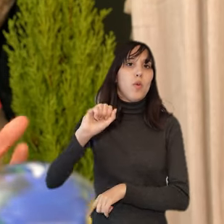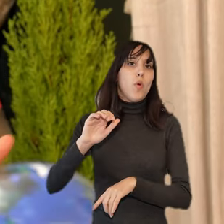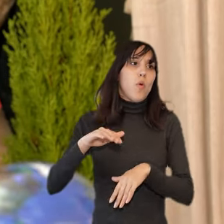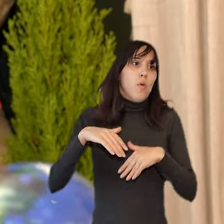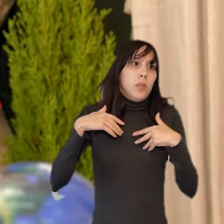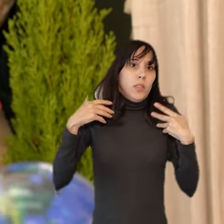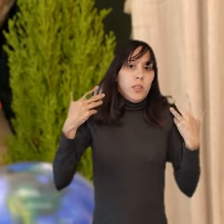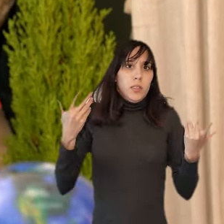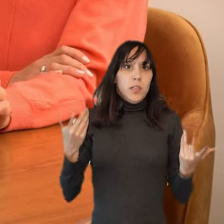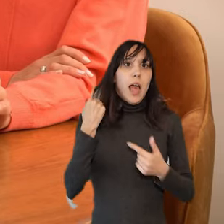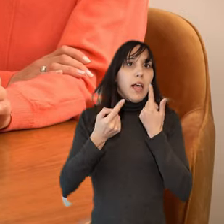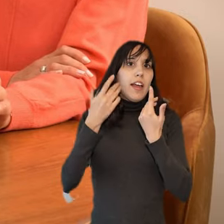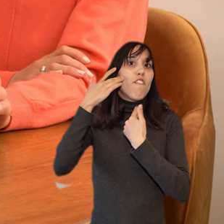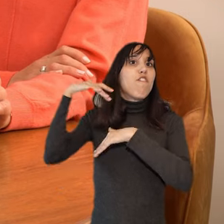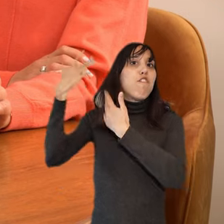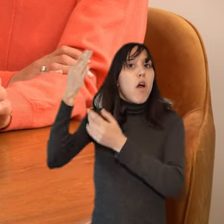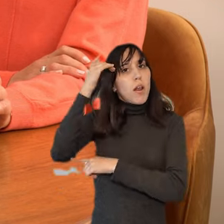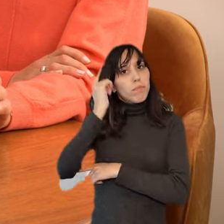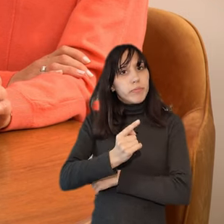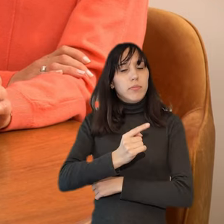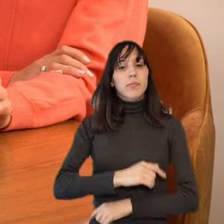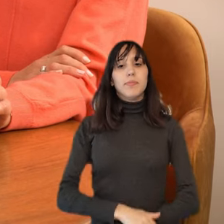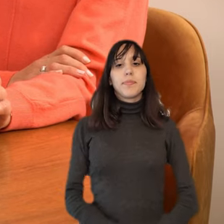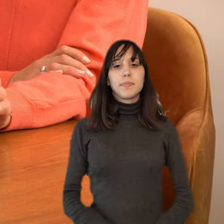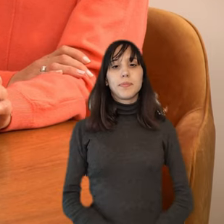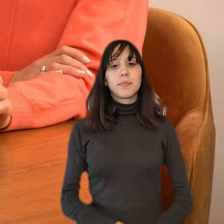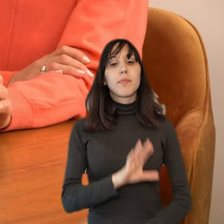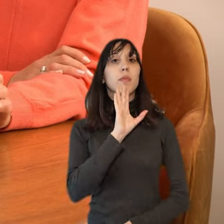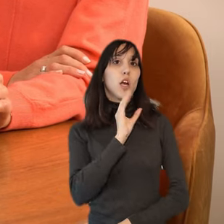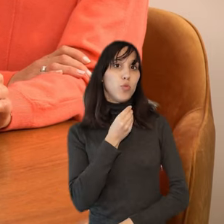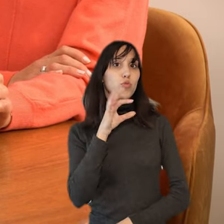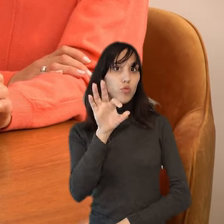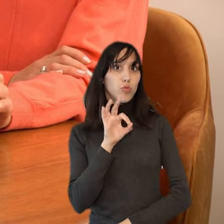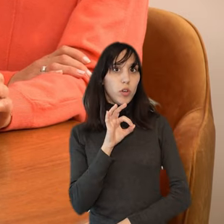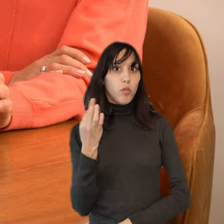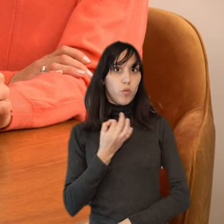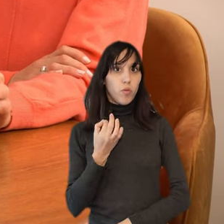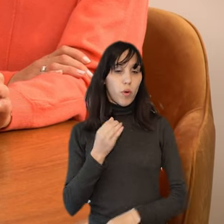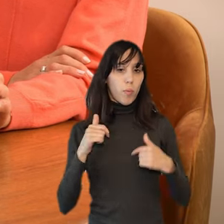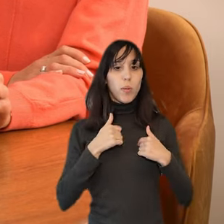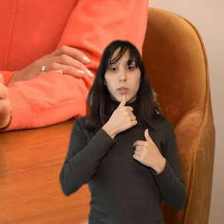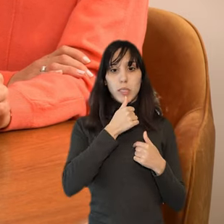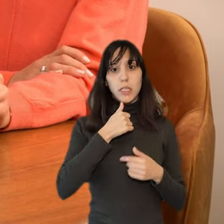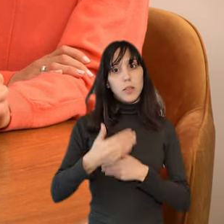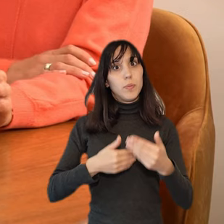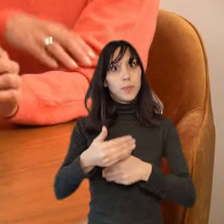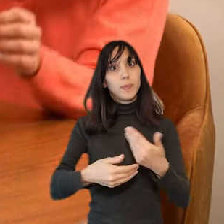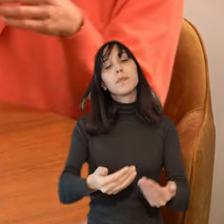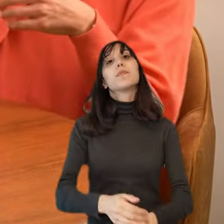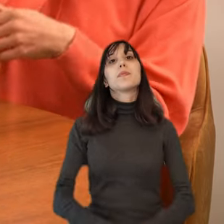de exterior nãoé o aluno escolheu né o jovem escolheu realmente trilhar esse caminho não é